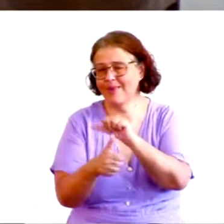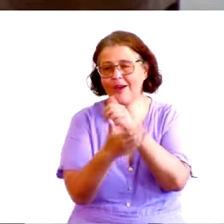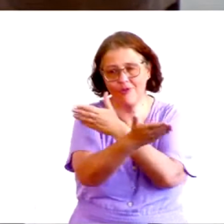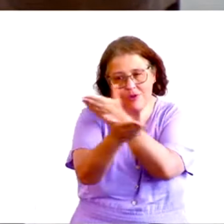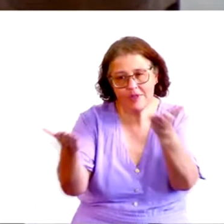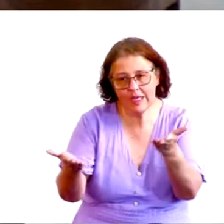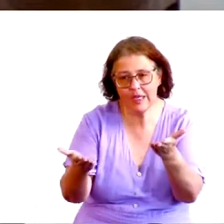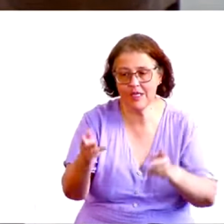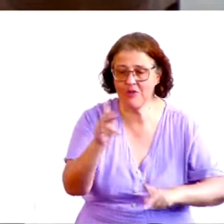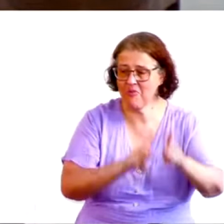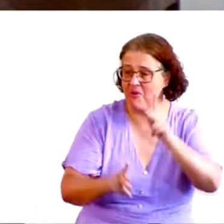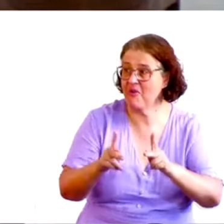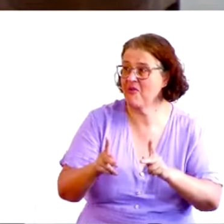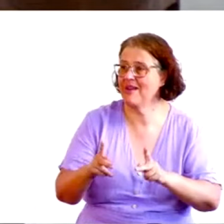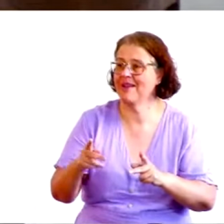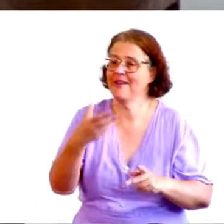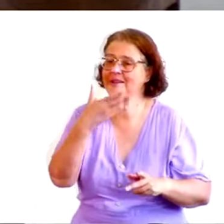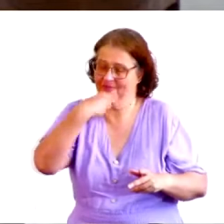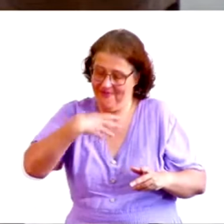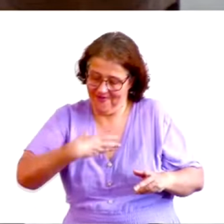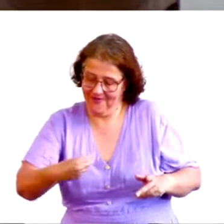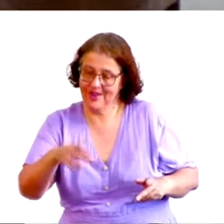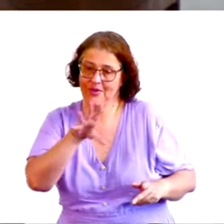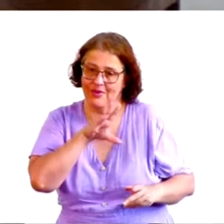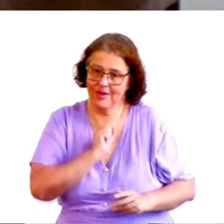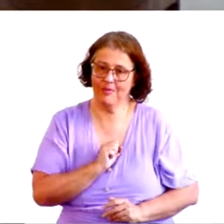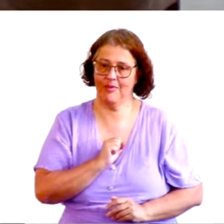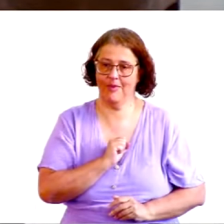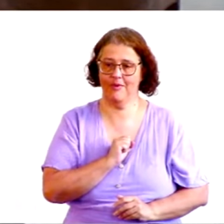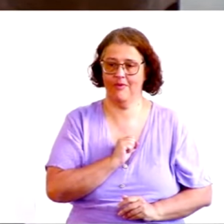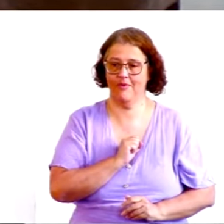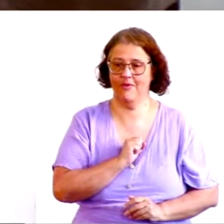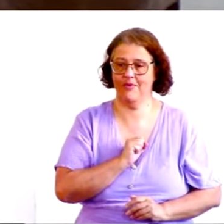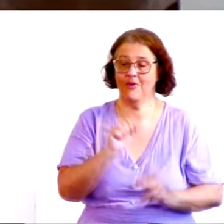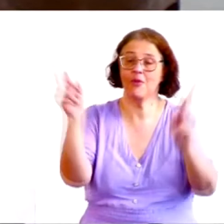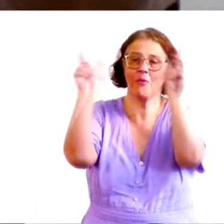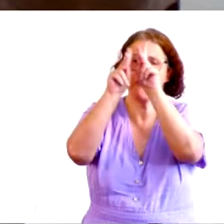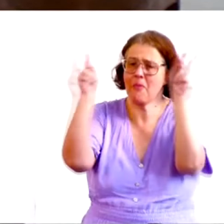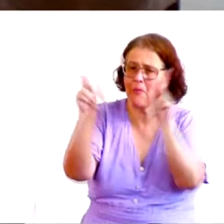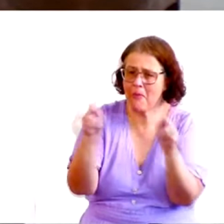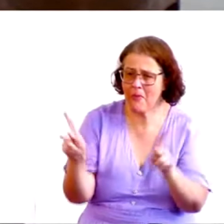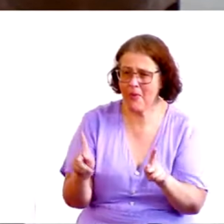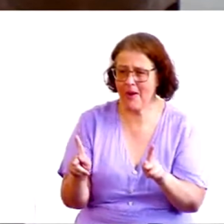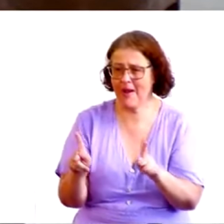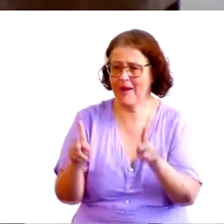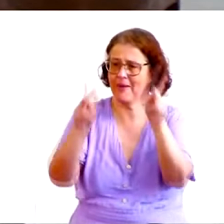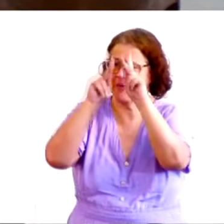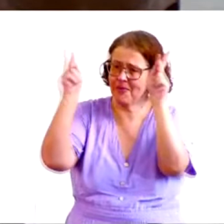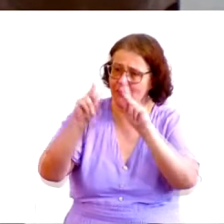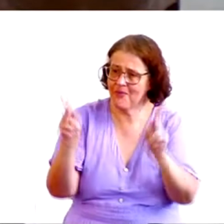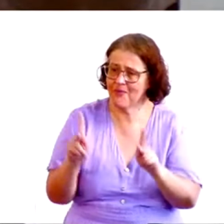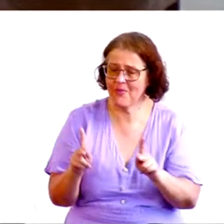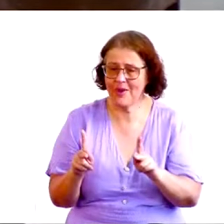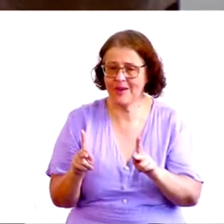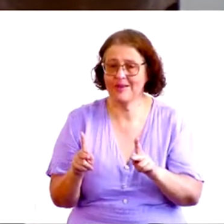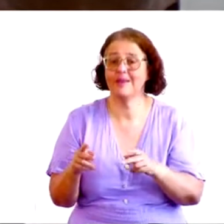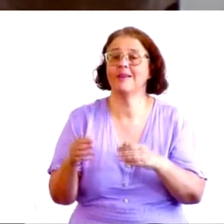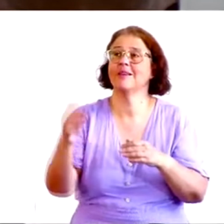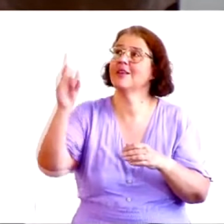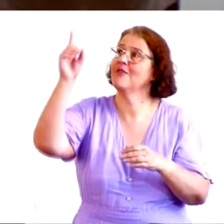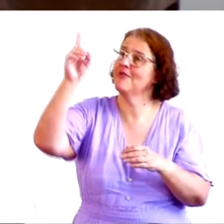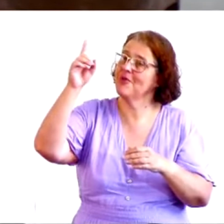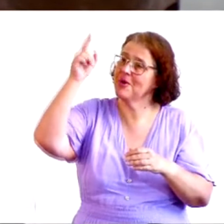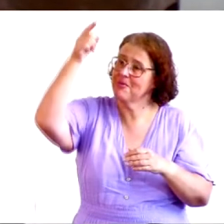uma paz estabelecida fora de nós uma paz estabelecida numa maneira do Senhor Jesus Cristo